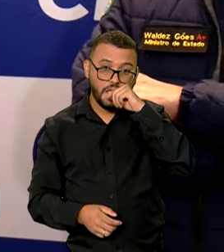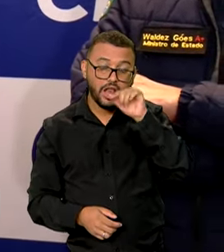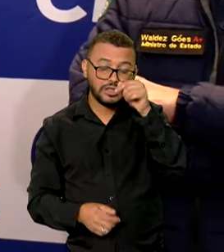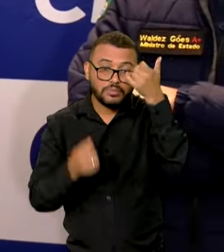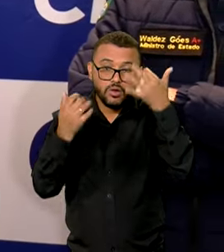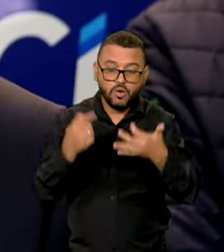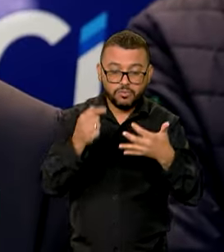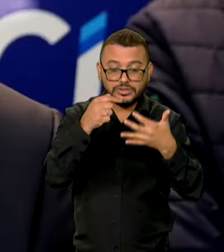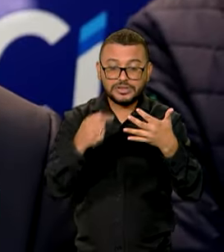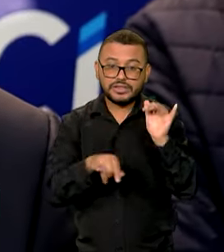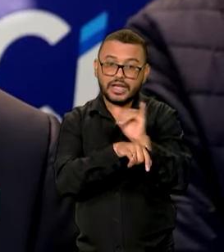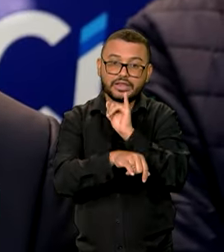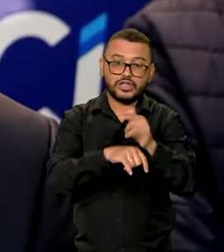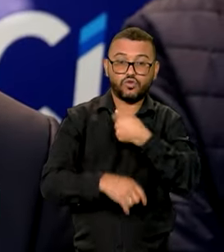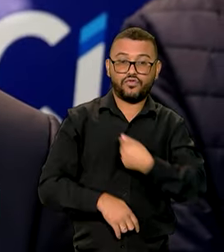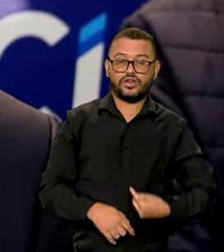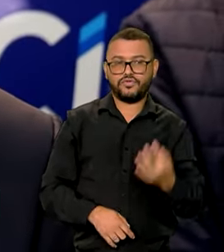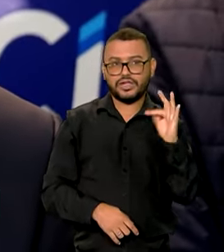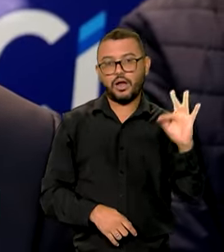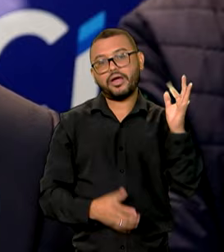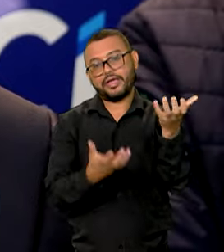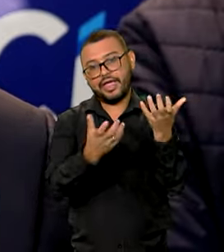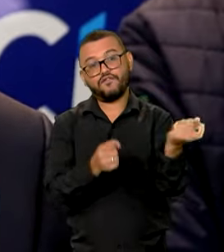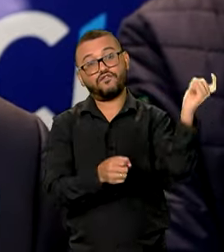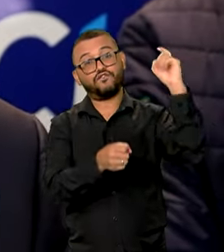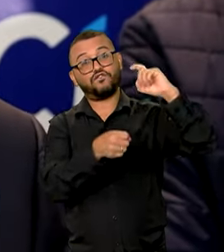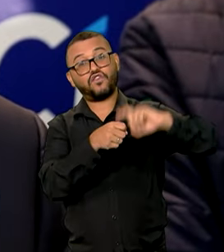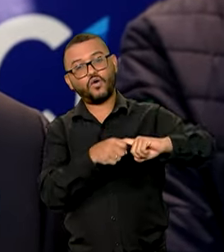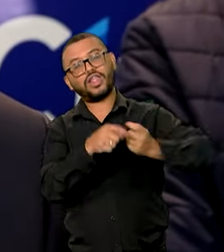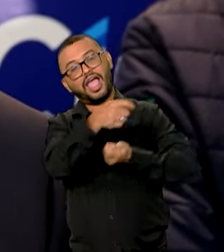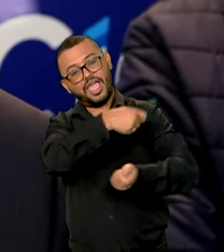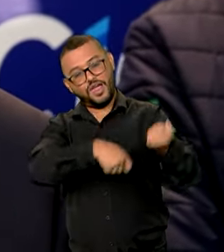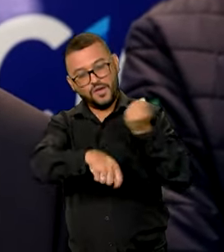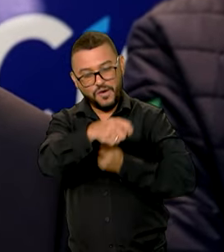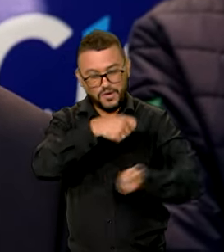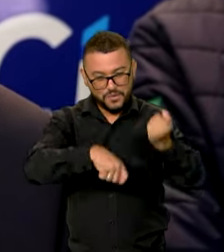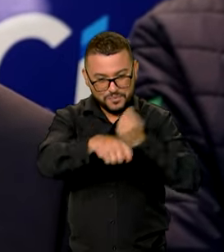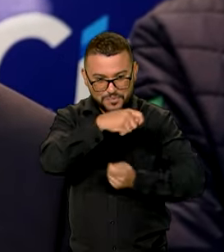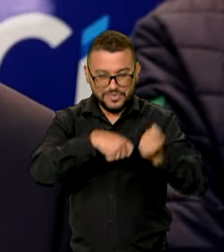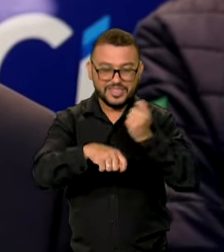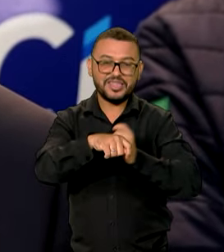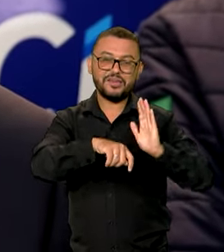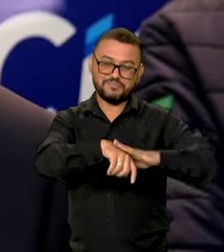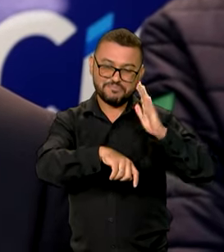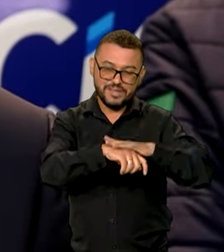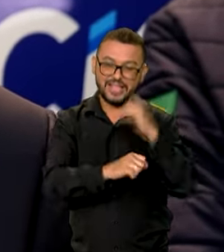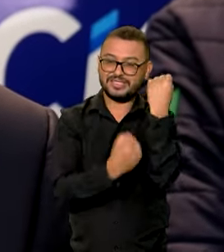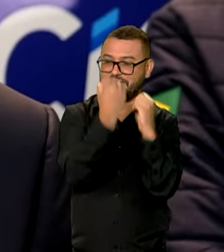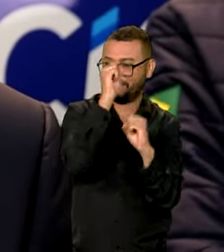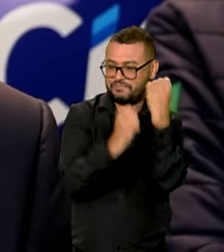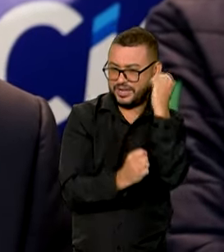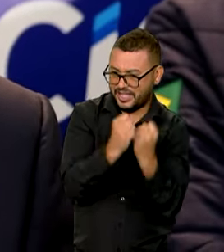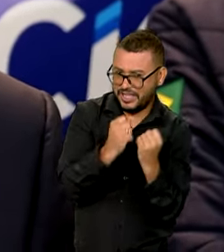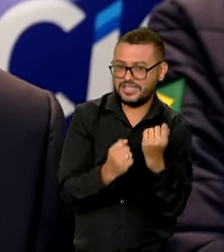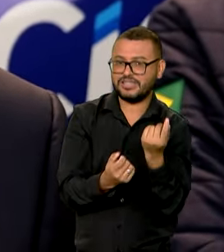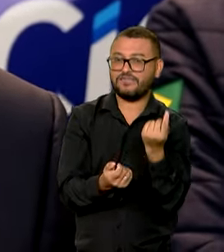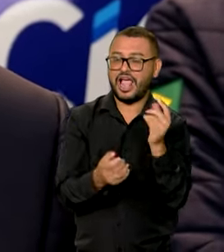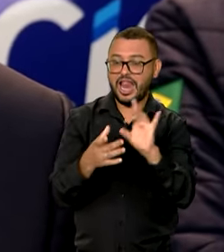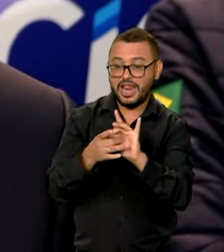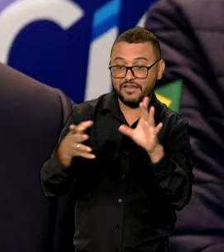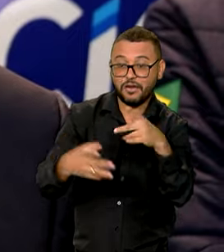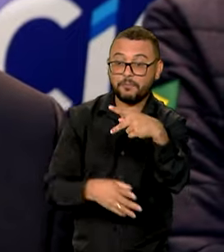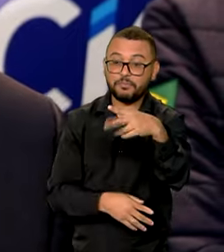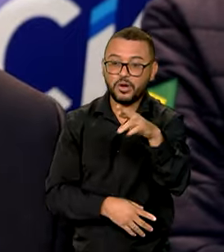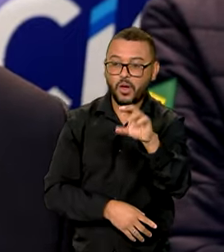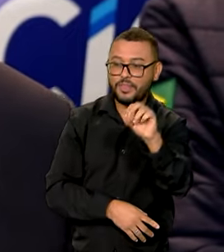governo federal. Recuperar a economia, recuperar as empresas. Então, liberado o Pronaf, já